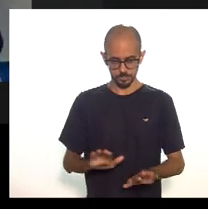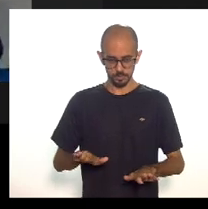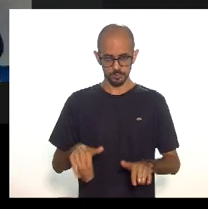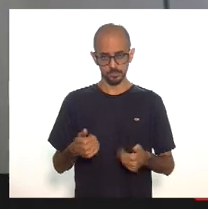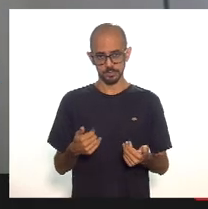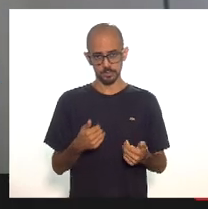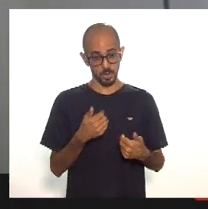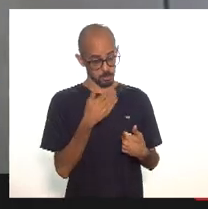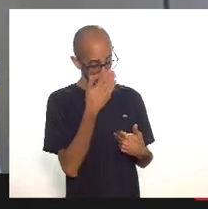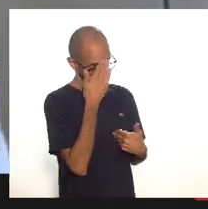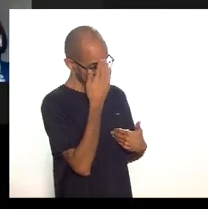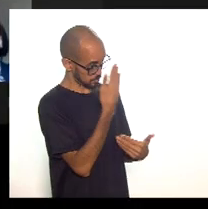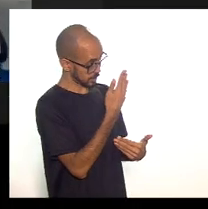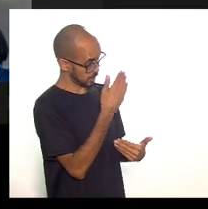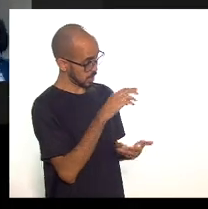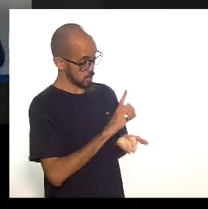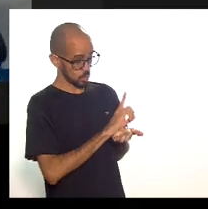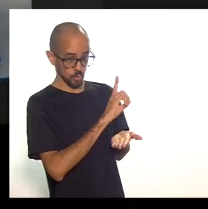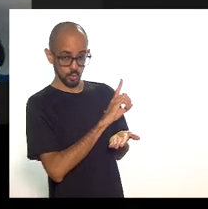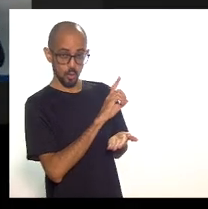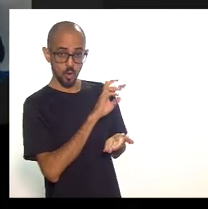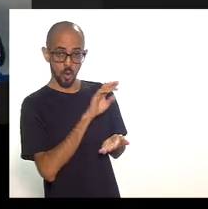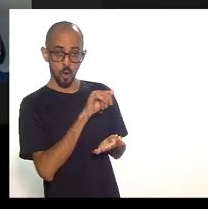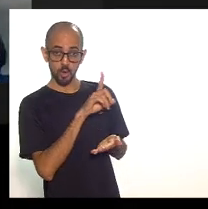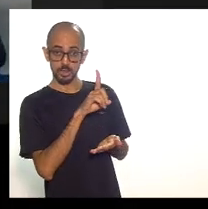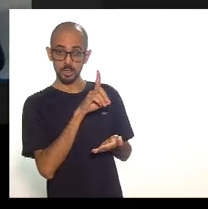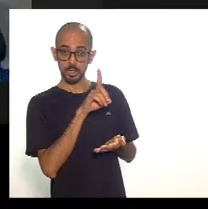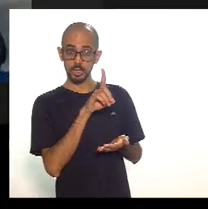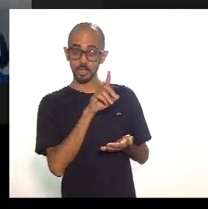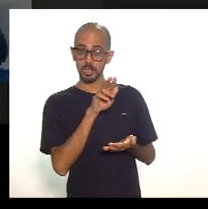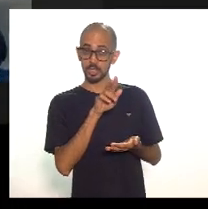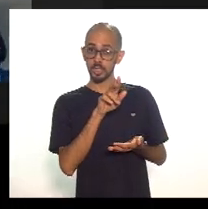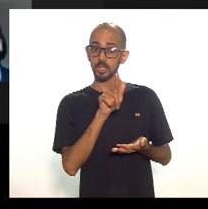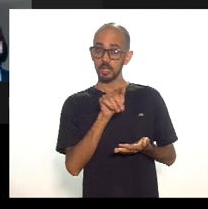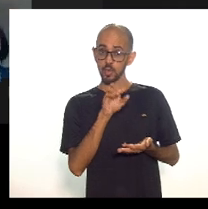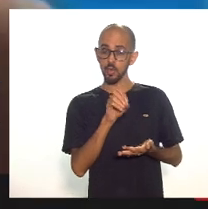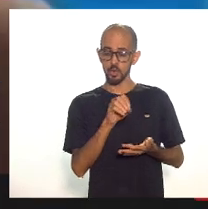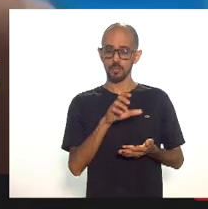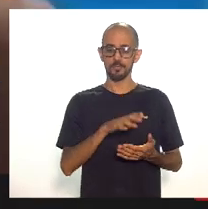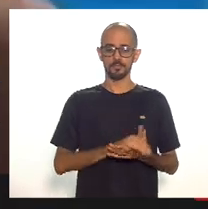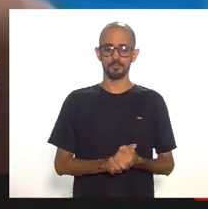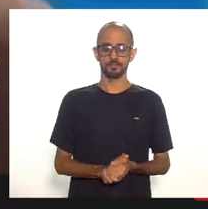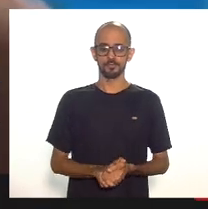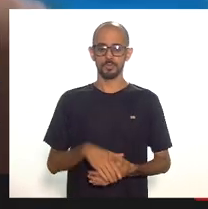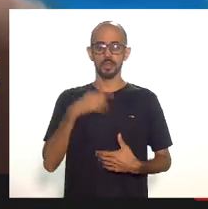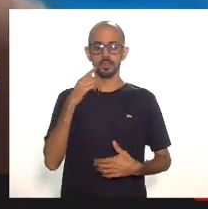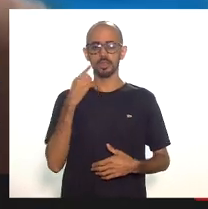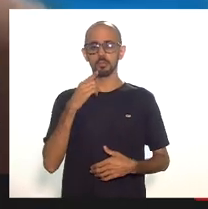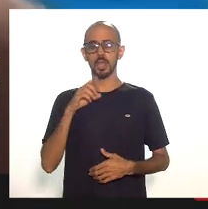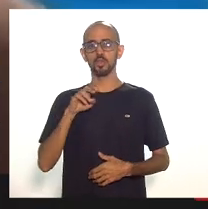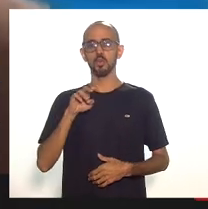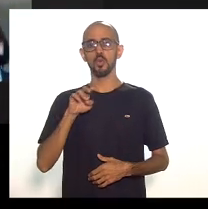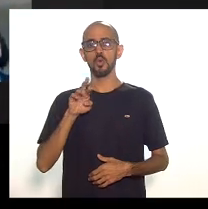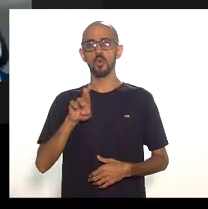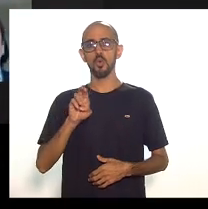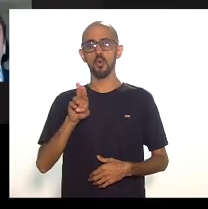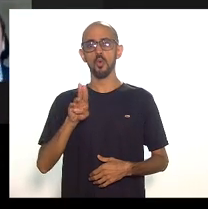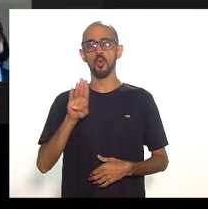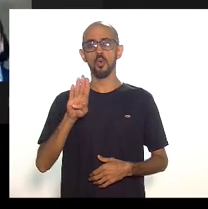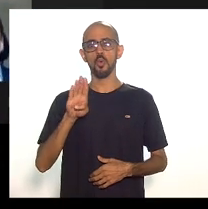Obrigado, doutor Rodrigo, muito obrigado. Deputado Rubens Bontempo, com a palavra, por favor. Boa